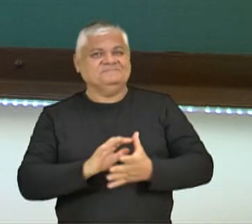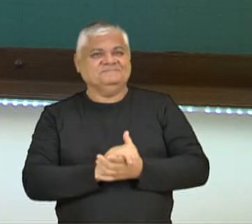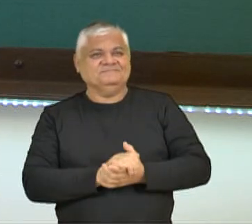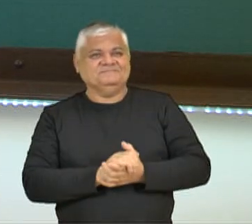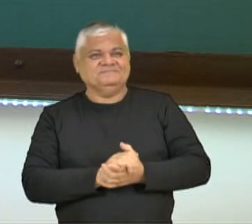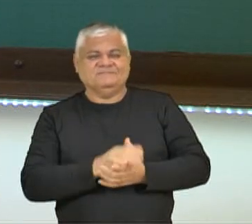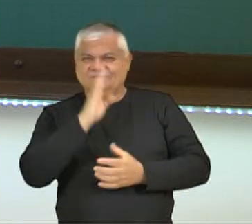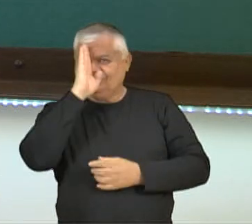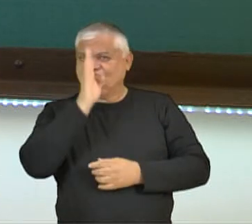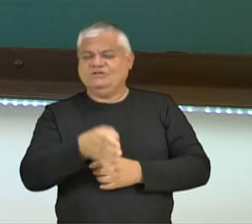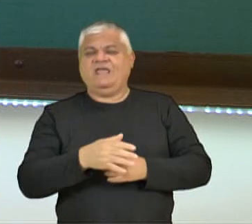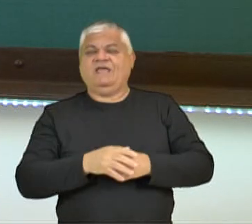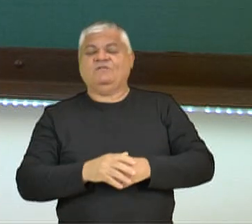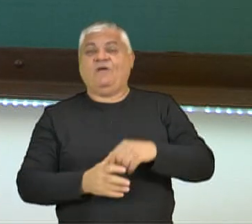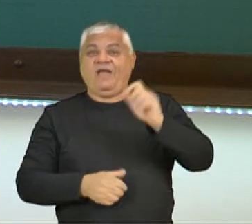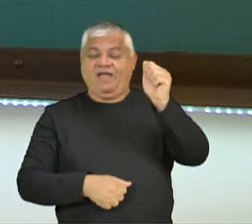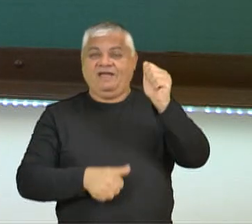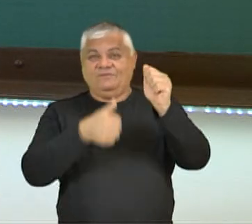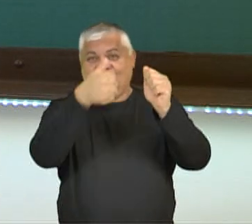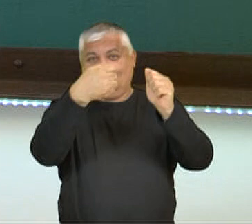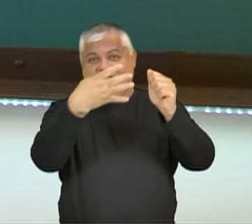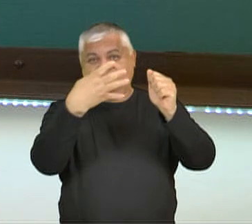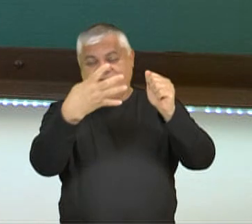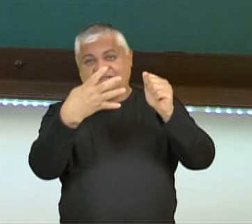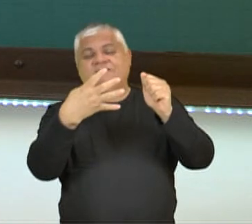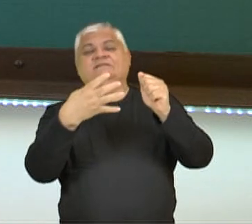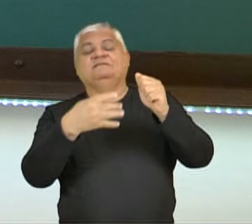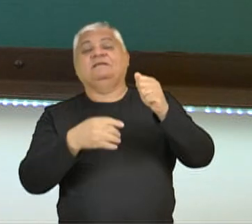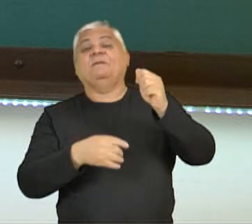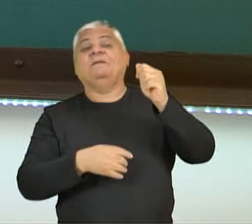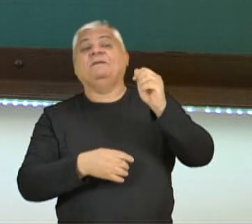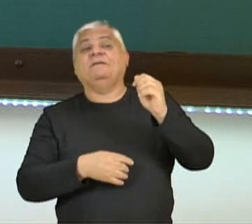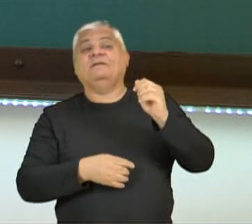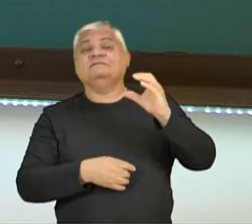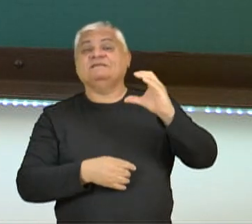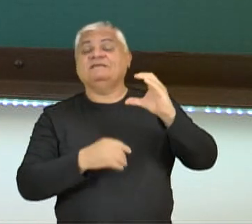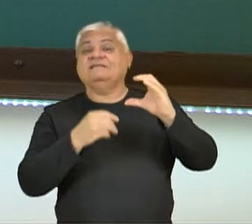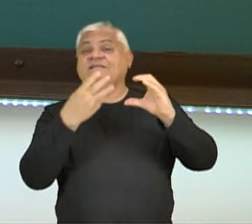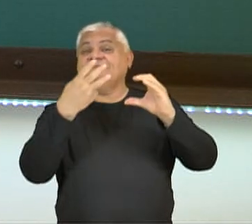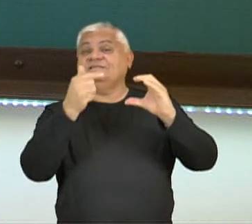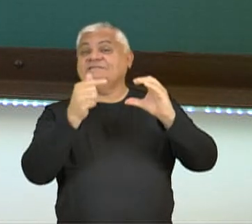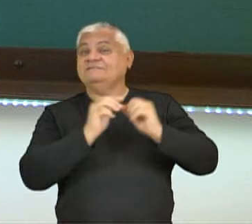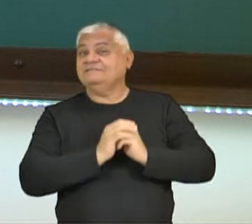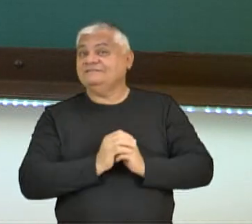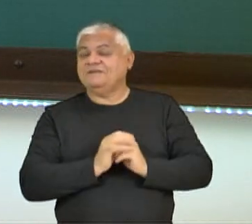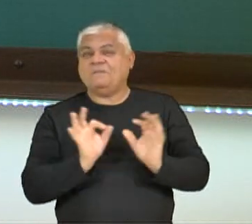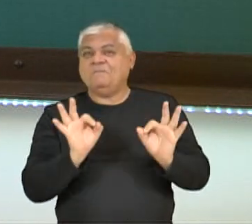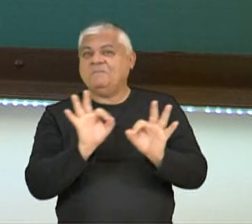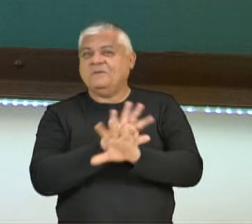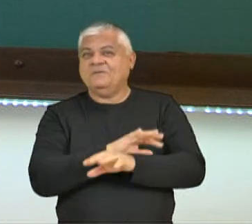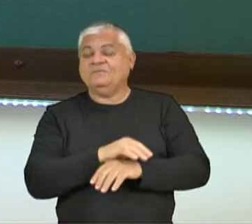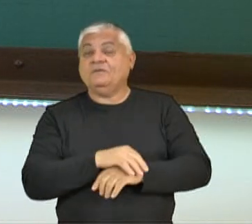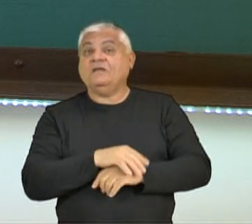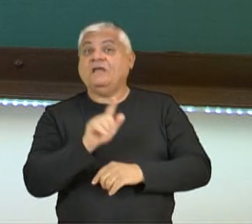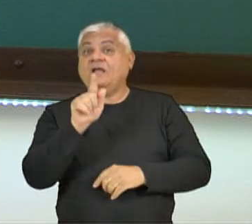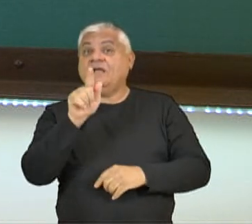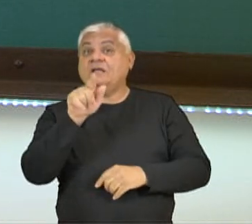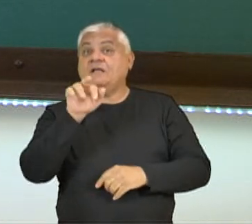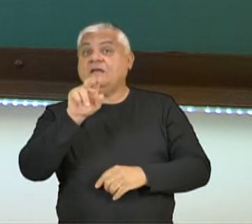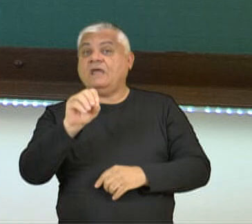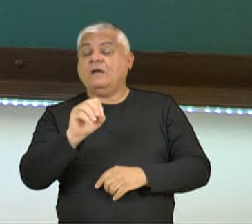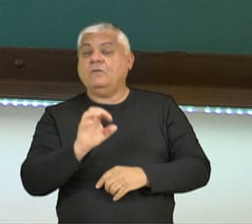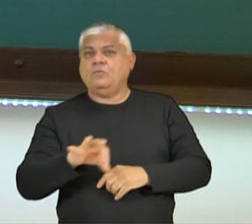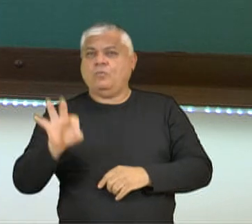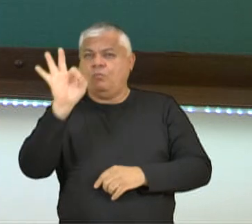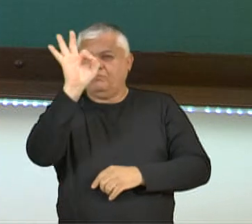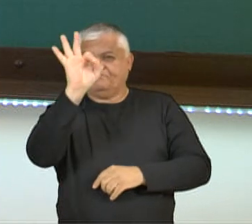Olha lá, ó, direto. A é 143 graus e o C é 37. Só não esquece, quando vai falar de grau, tem que fazer essa bolinha aqui em